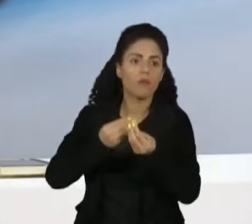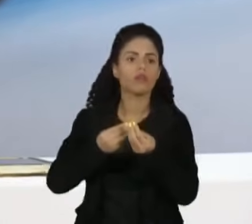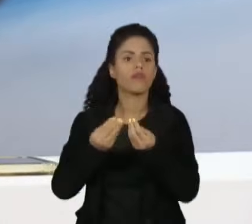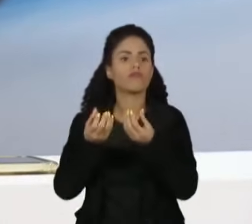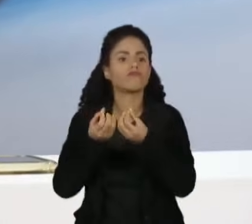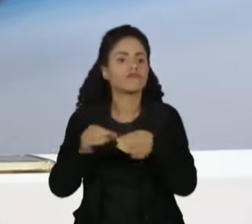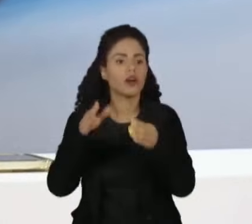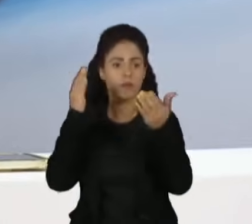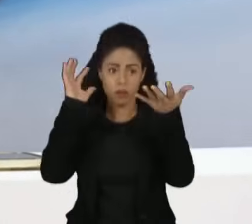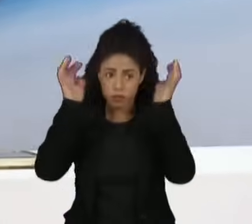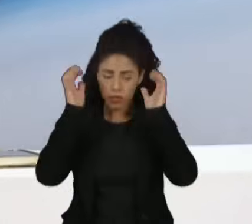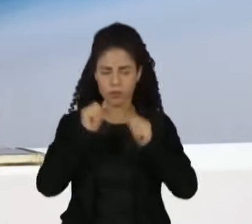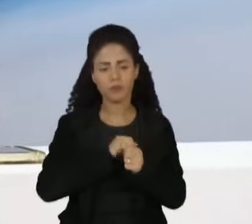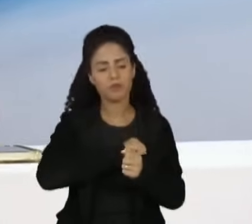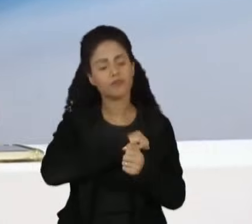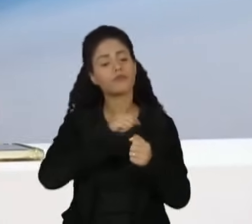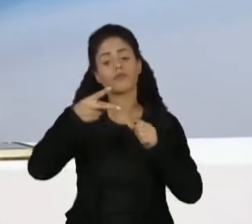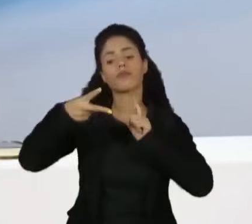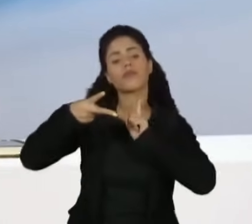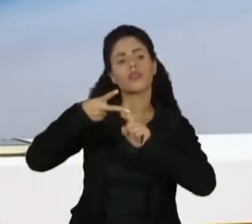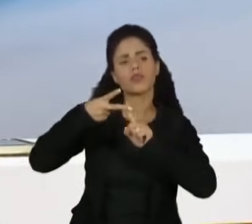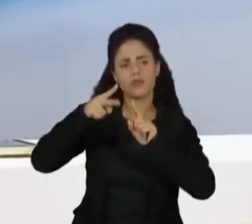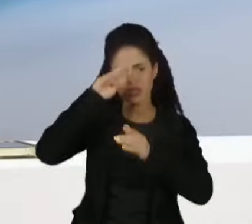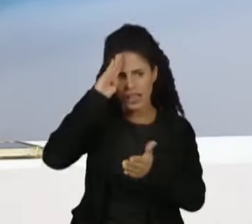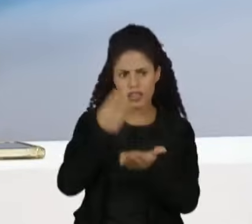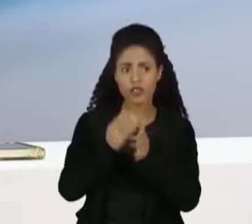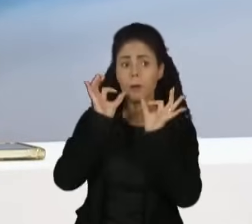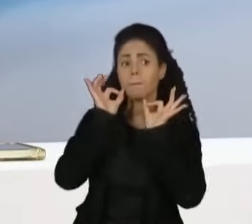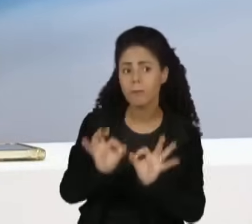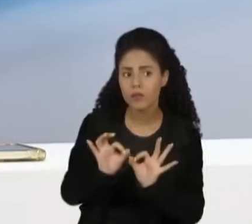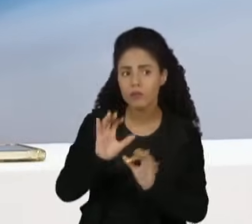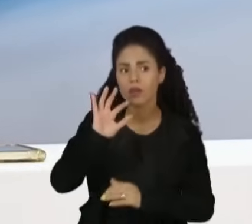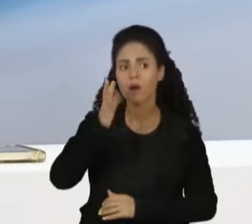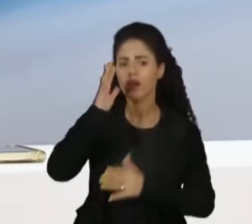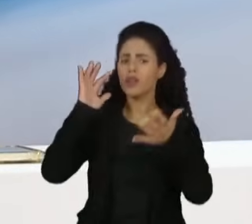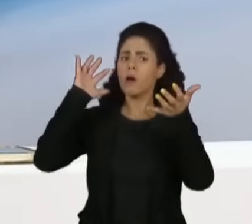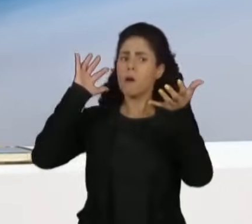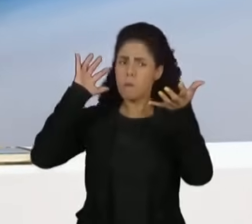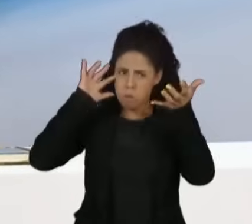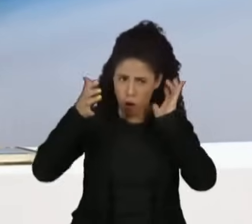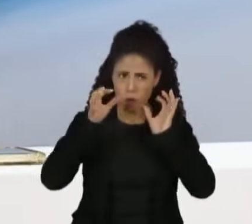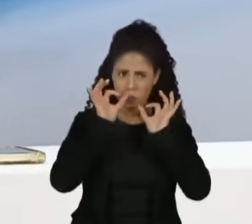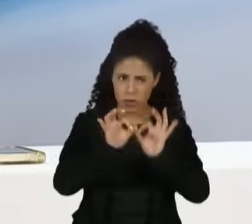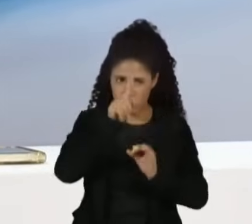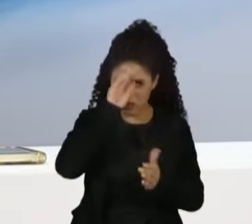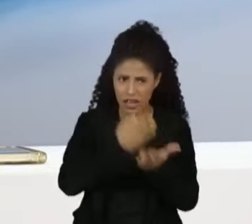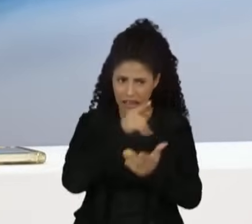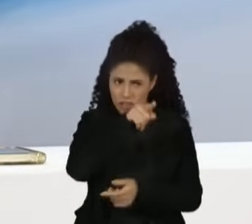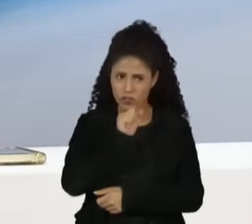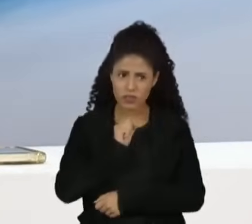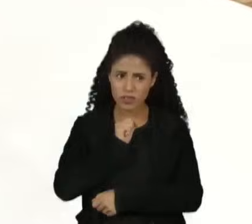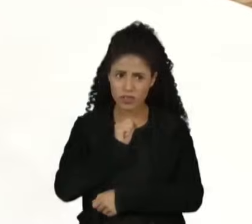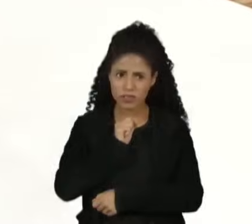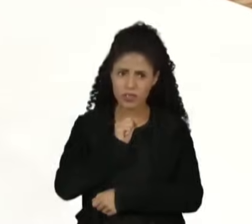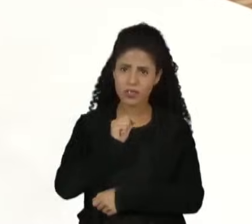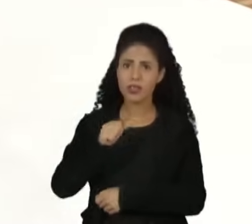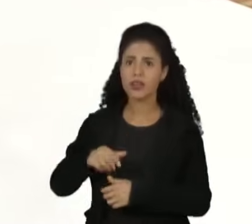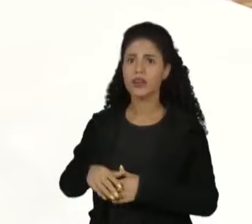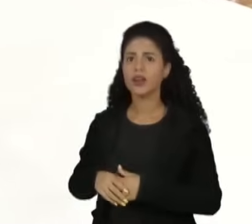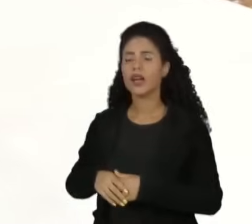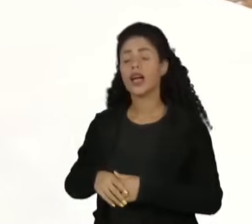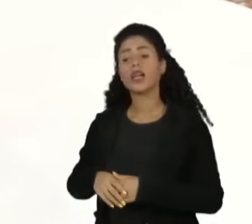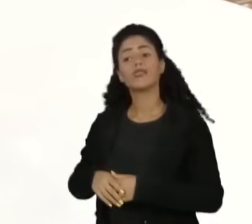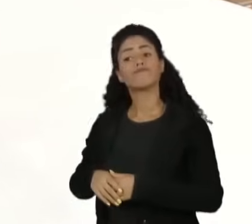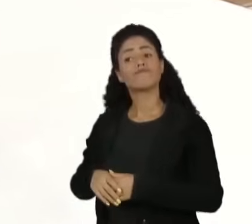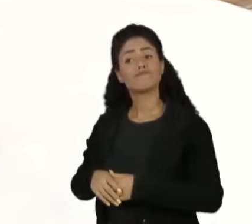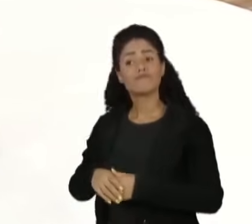enfim. E se o senhor acredita que isso existe, que de fato existem mudanças relacionadas ao clima? O que é